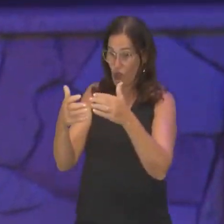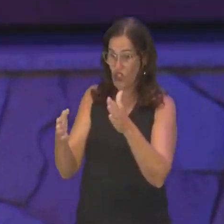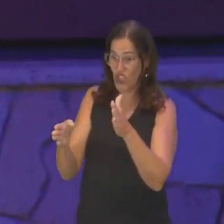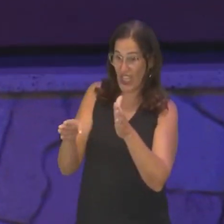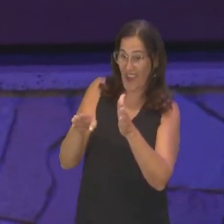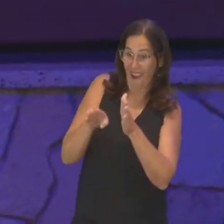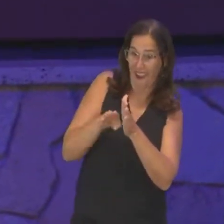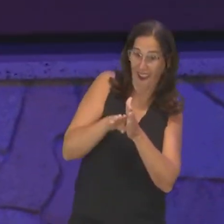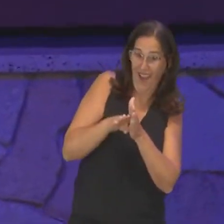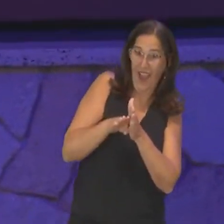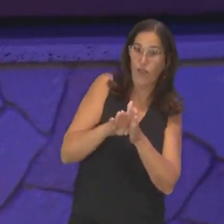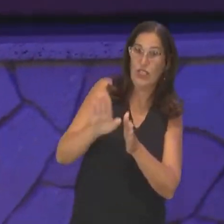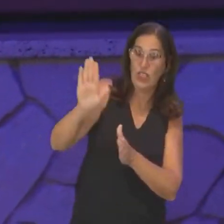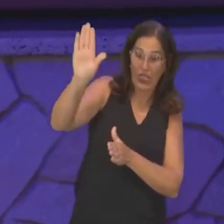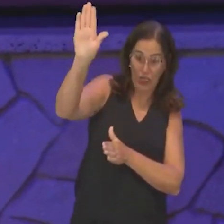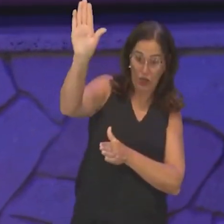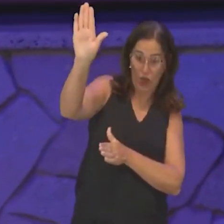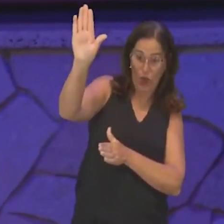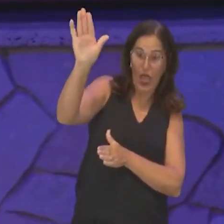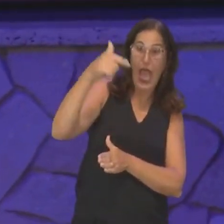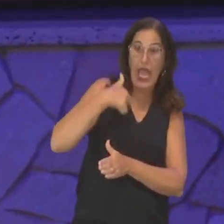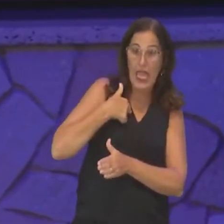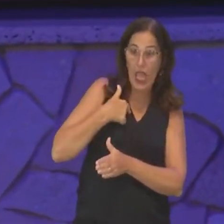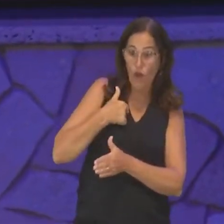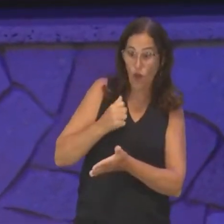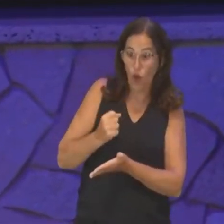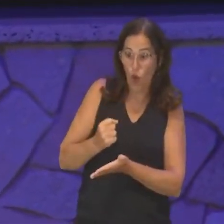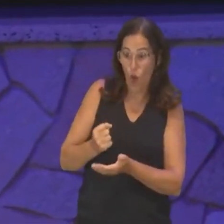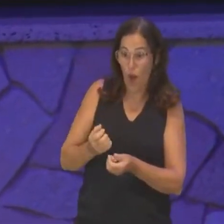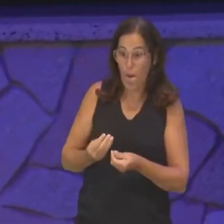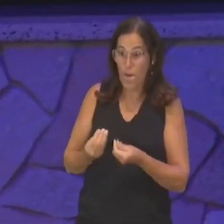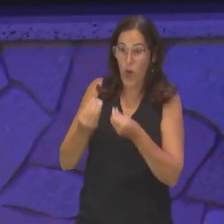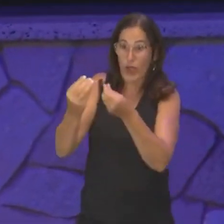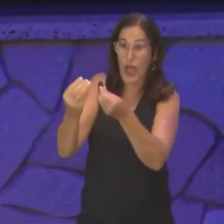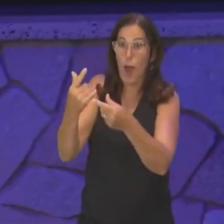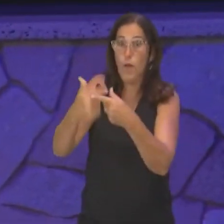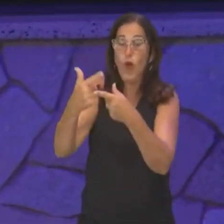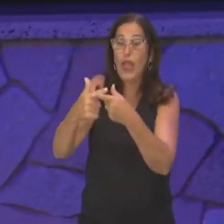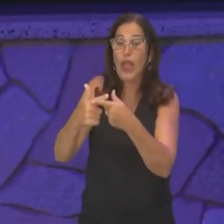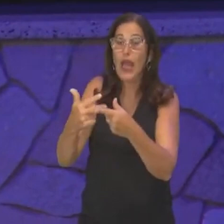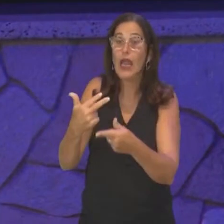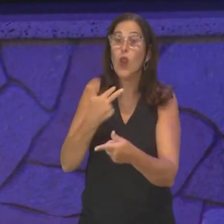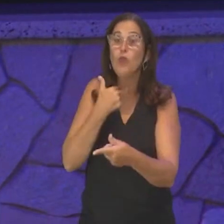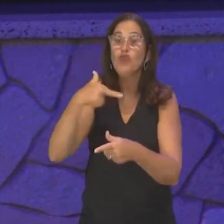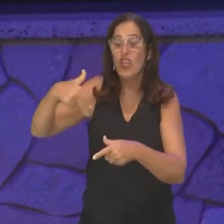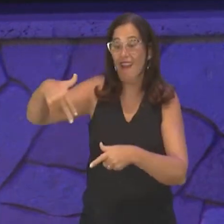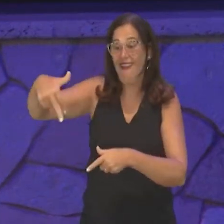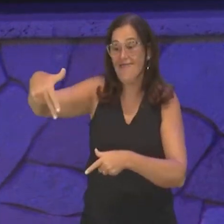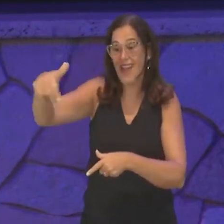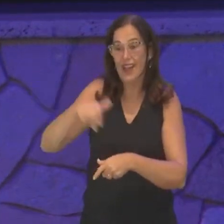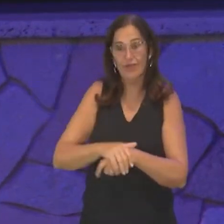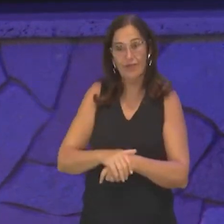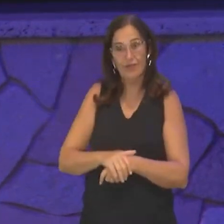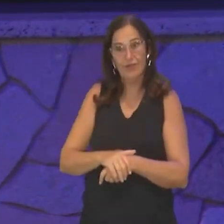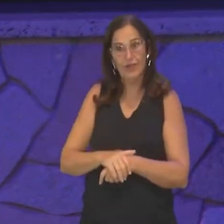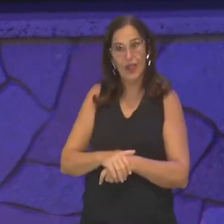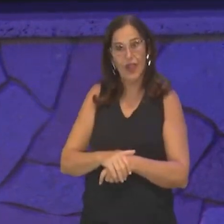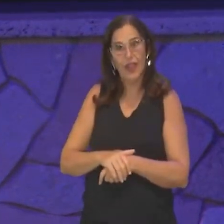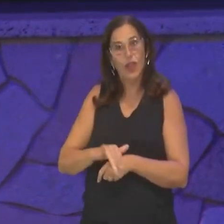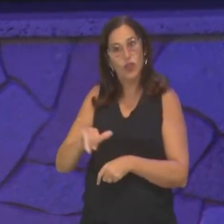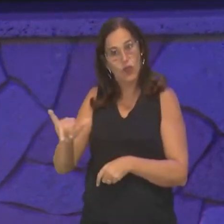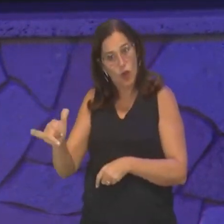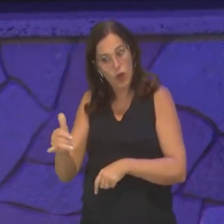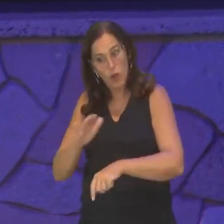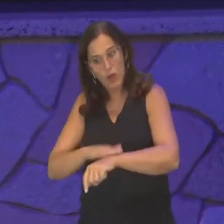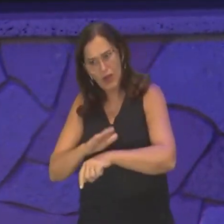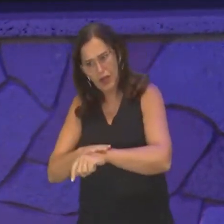chegando, você estende a mão e eu vou colocar você naquele ônibus. E ali eu tive a oportunidade, em alguns